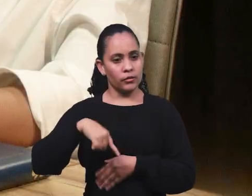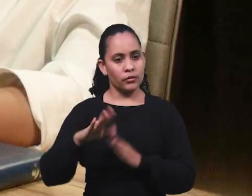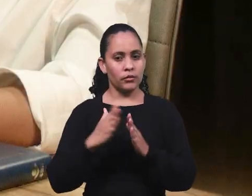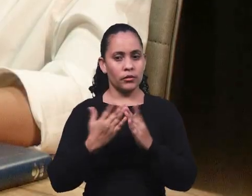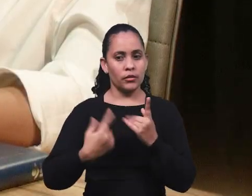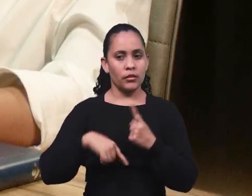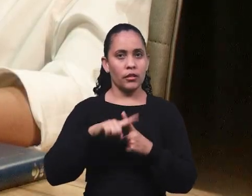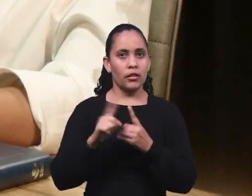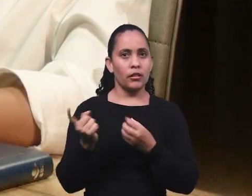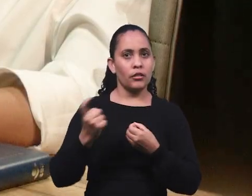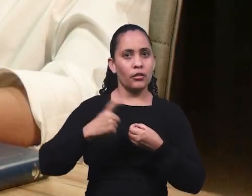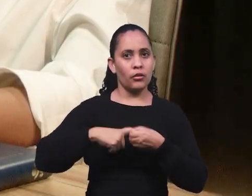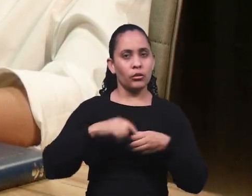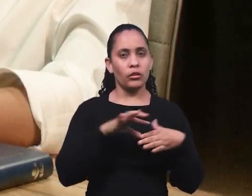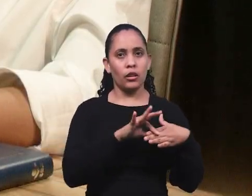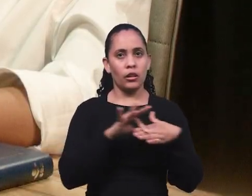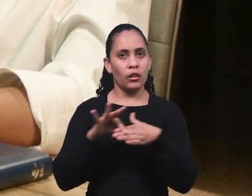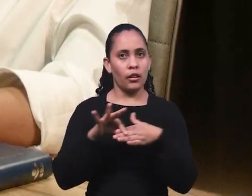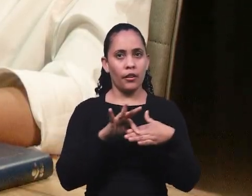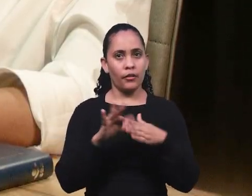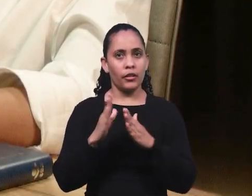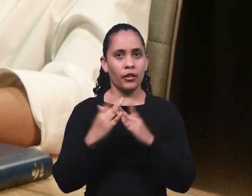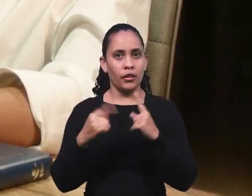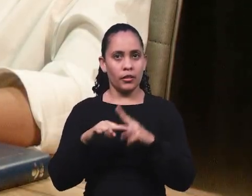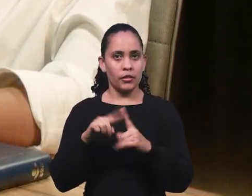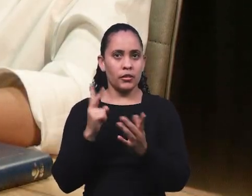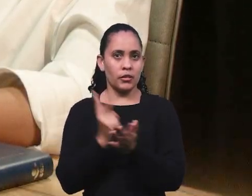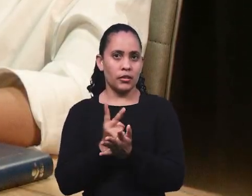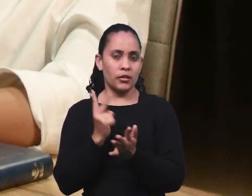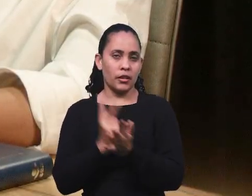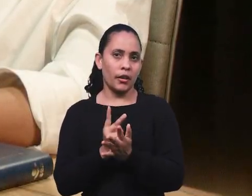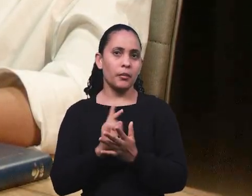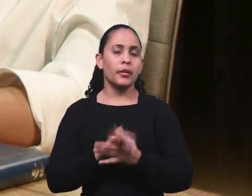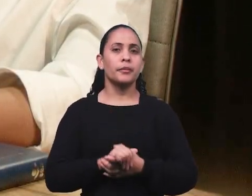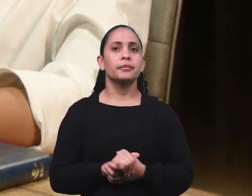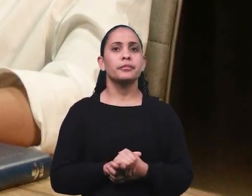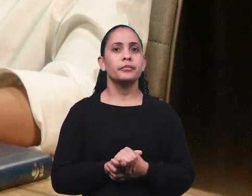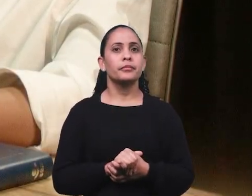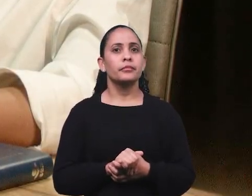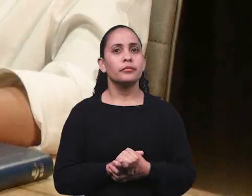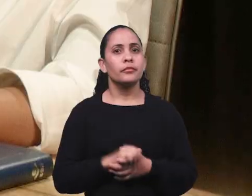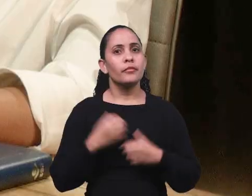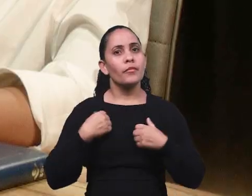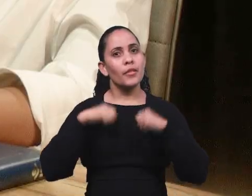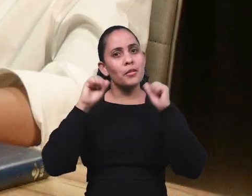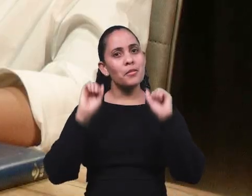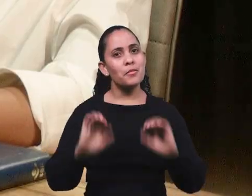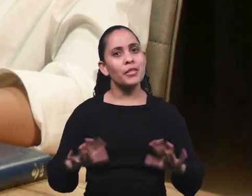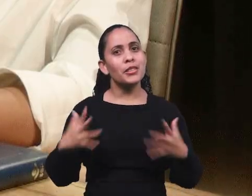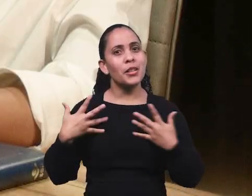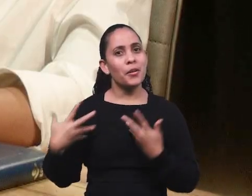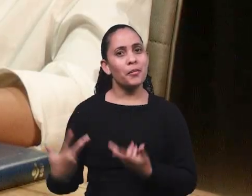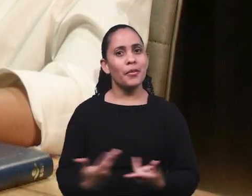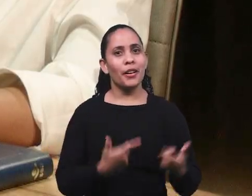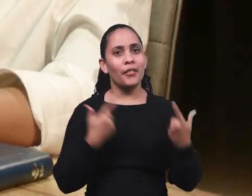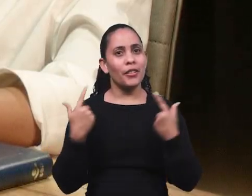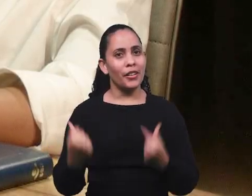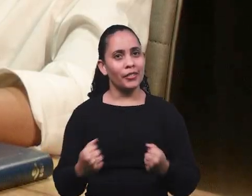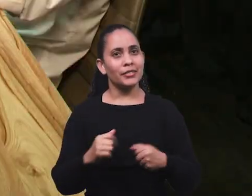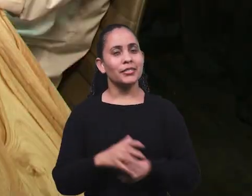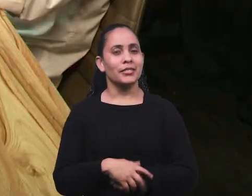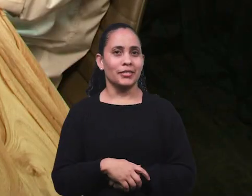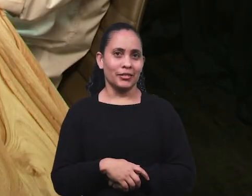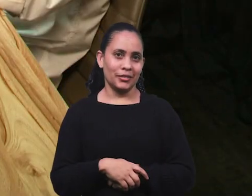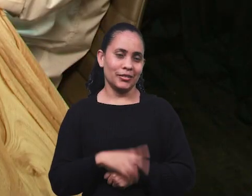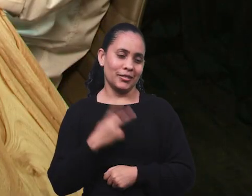na igreja de novo. Eu levo ela na igreja sempre também. E é uma benção. Sim, eu